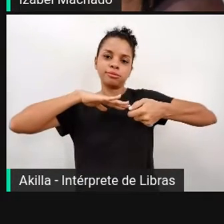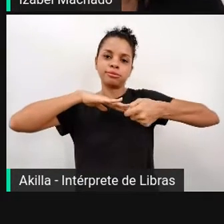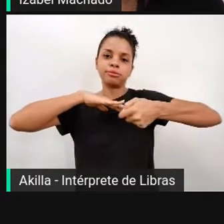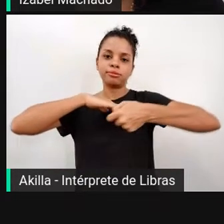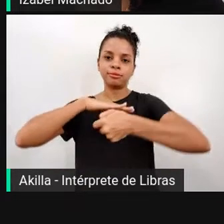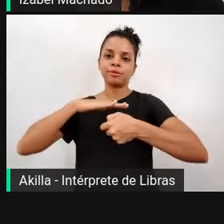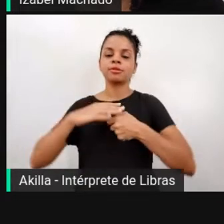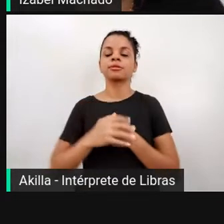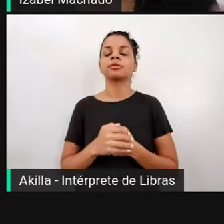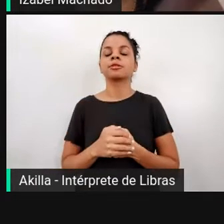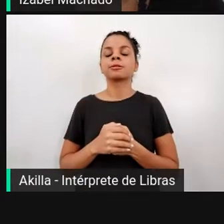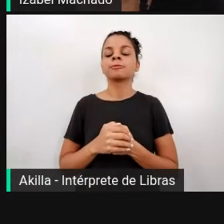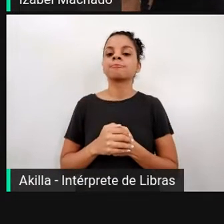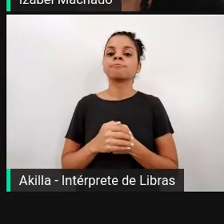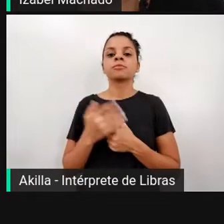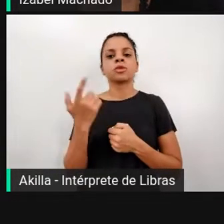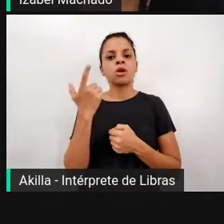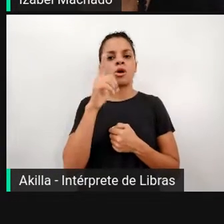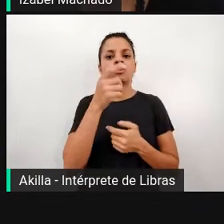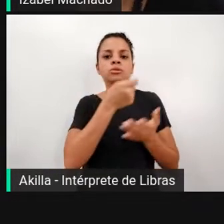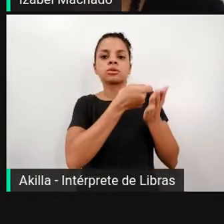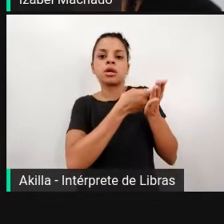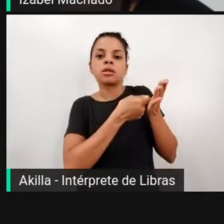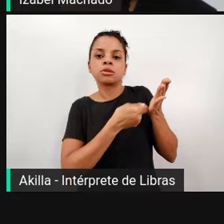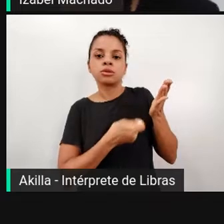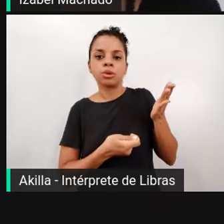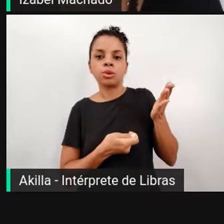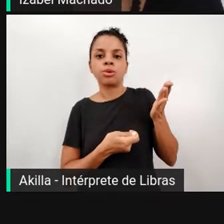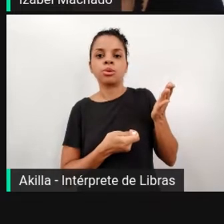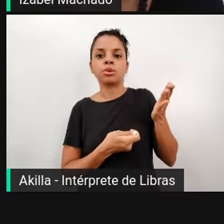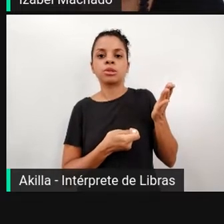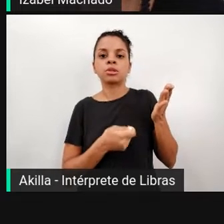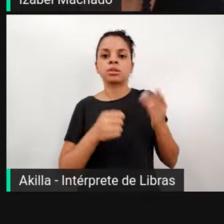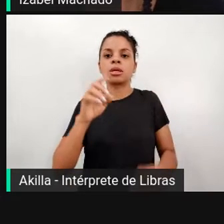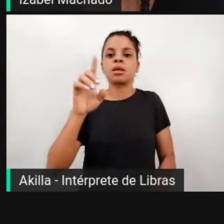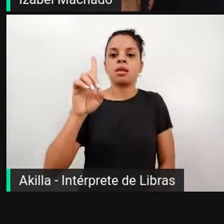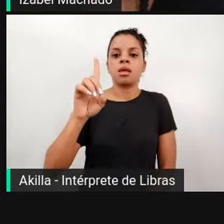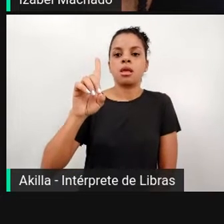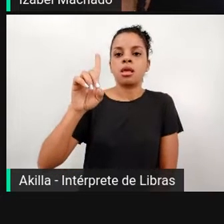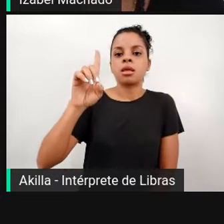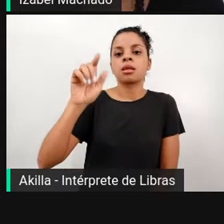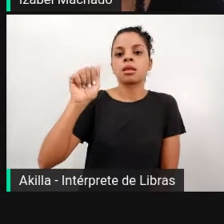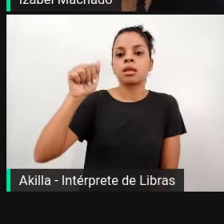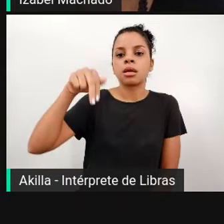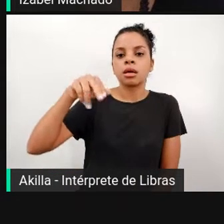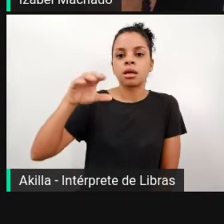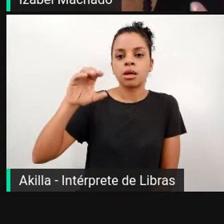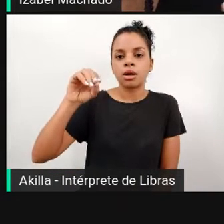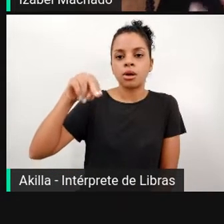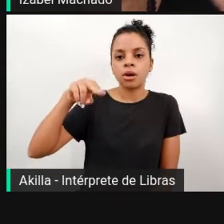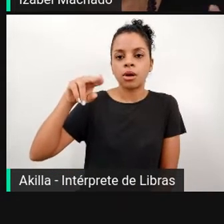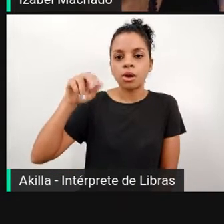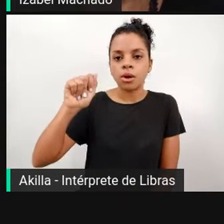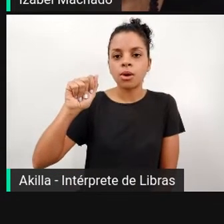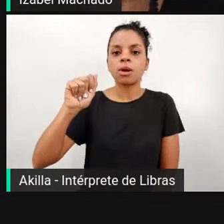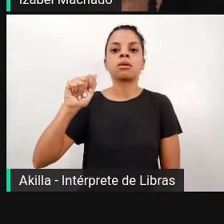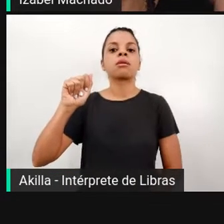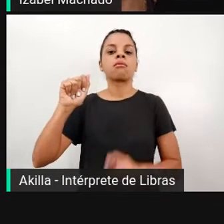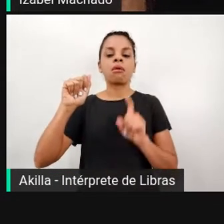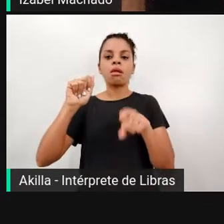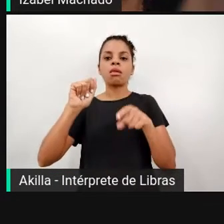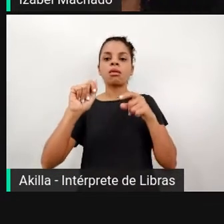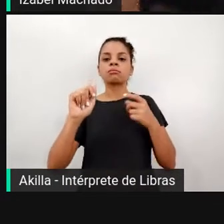Que outros autores, como o d'Ancona, que é um que eu estou utilizando na bibliografia, se refere como um